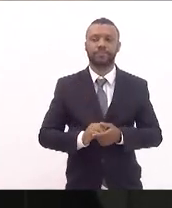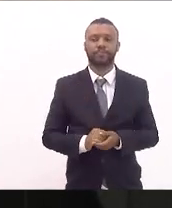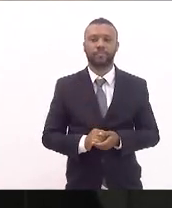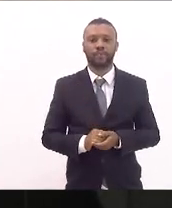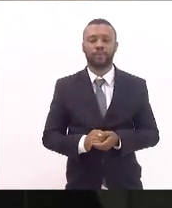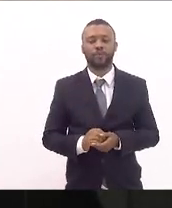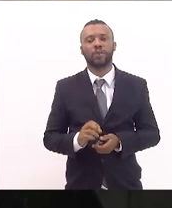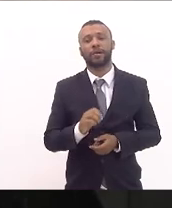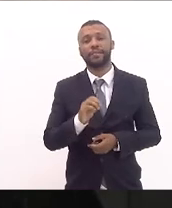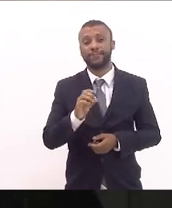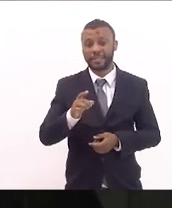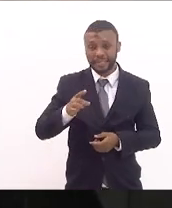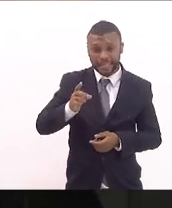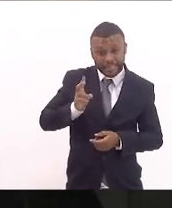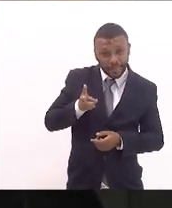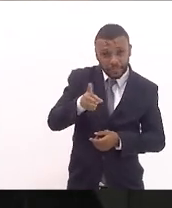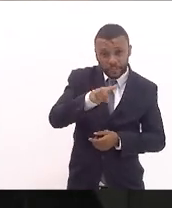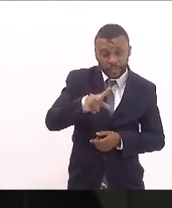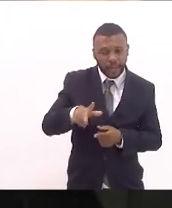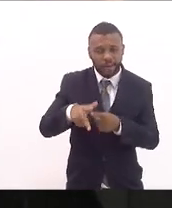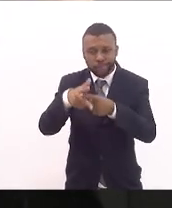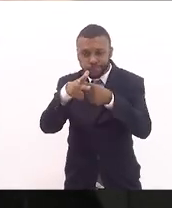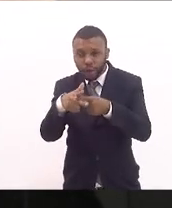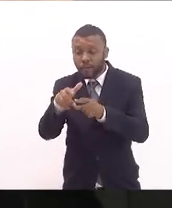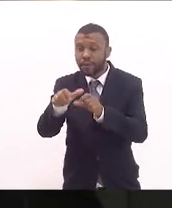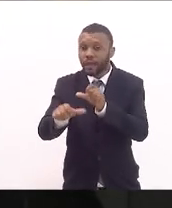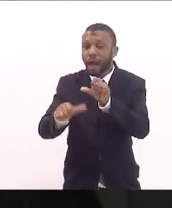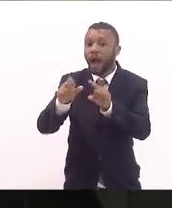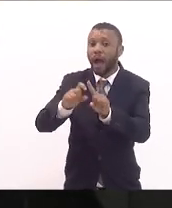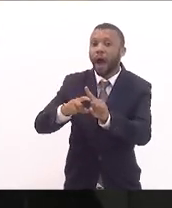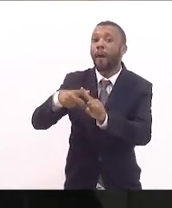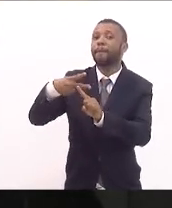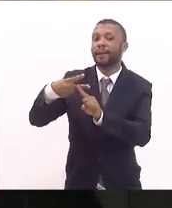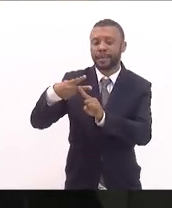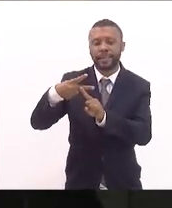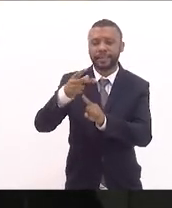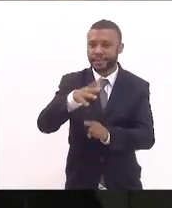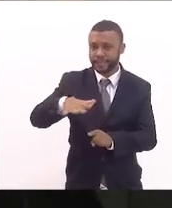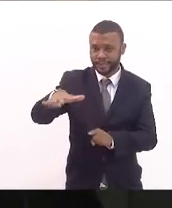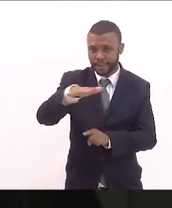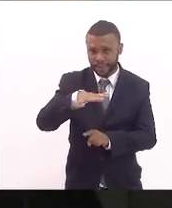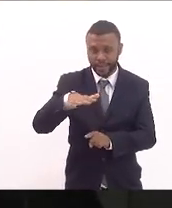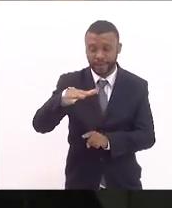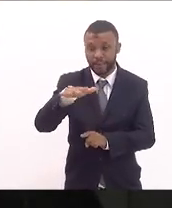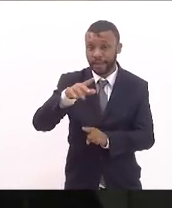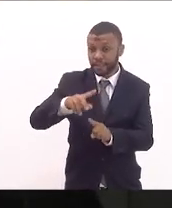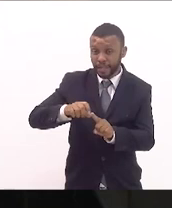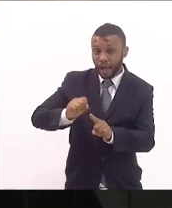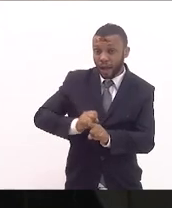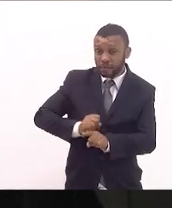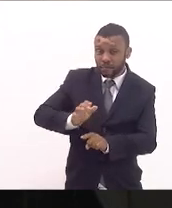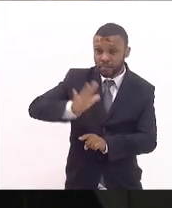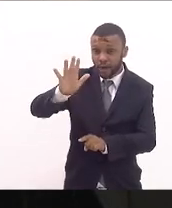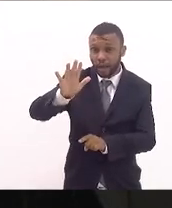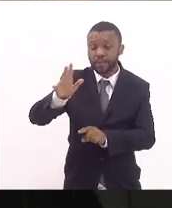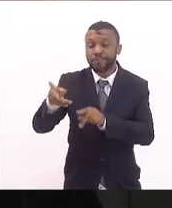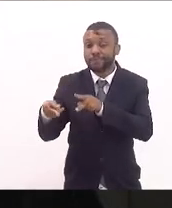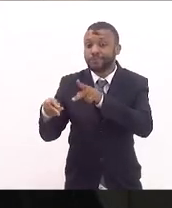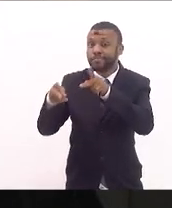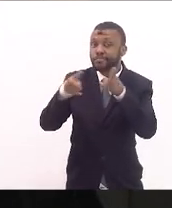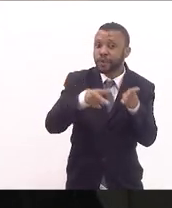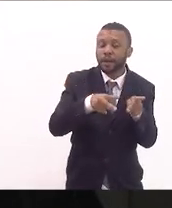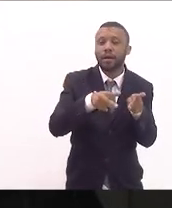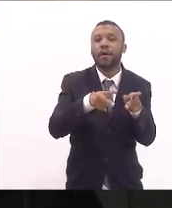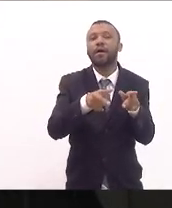o reajuste esse segmento você transfere todas e reajuste pelo preço de